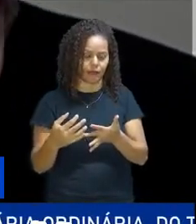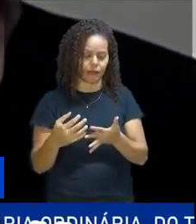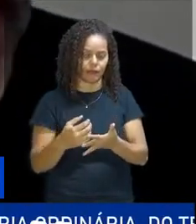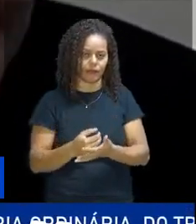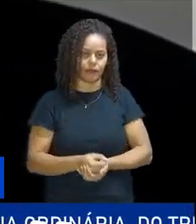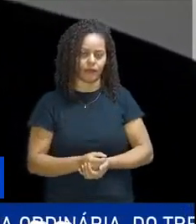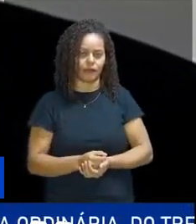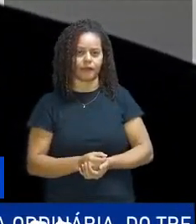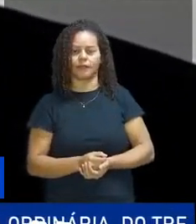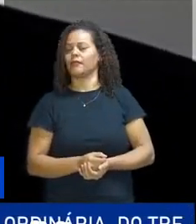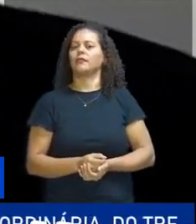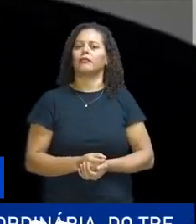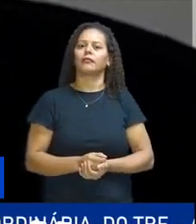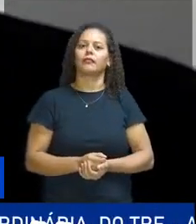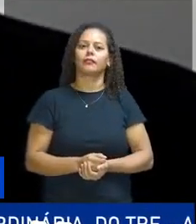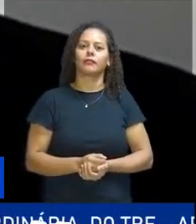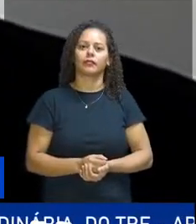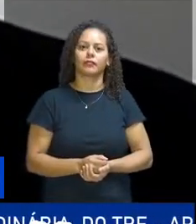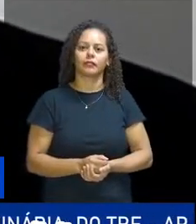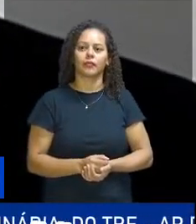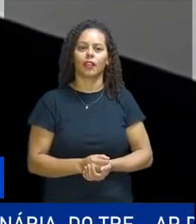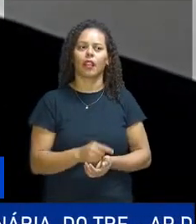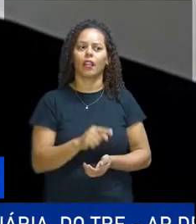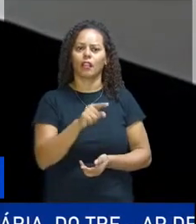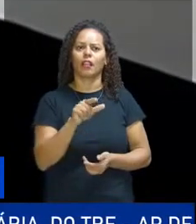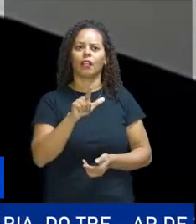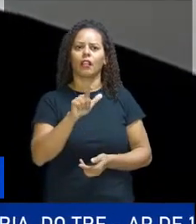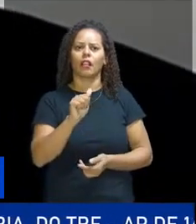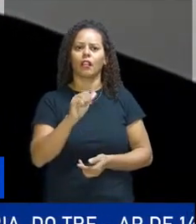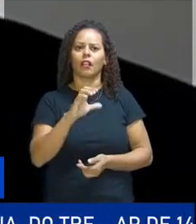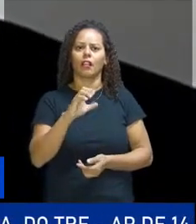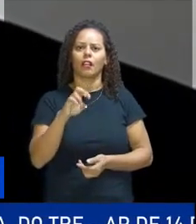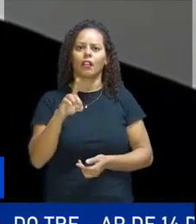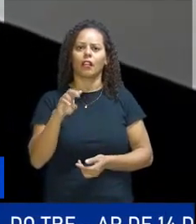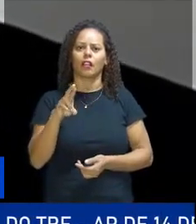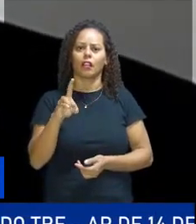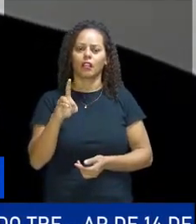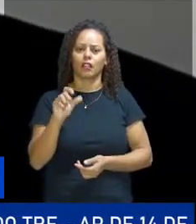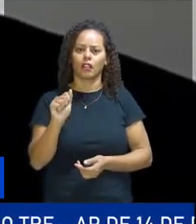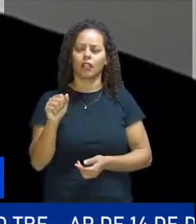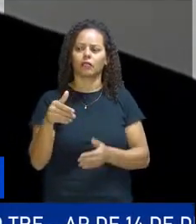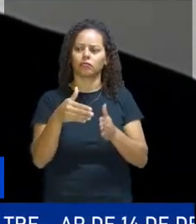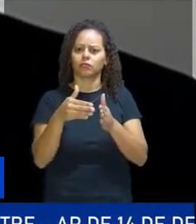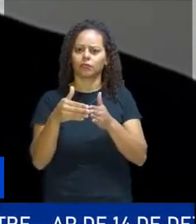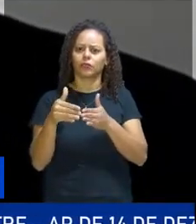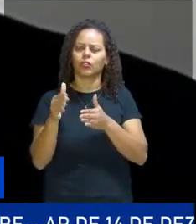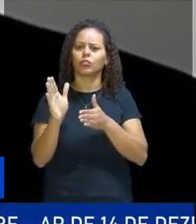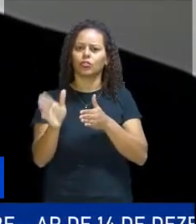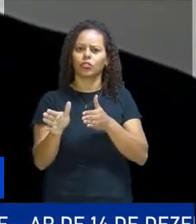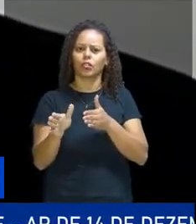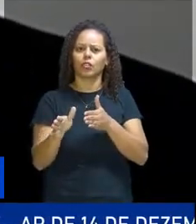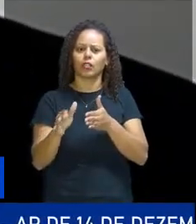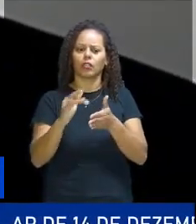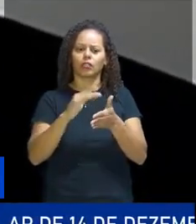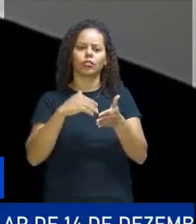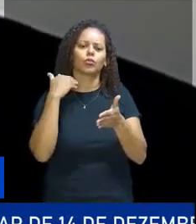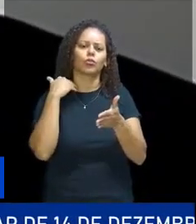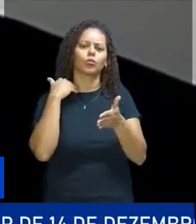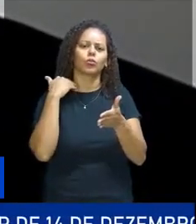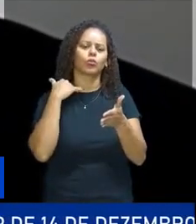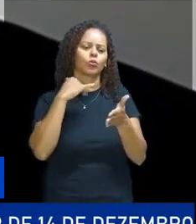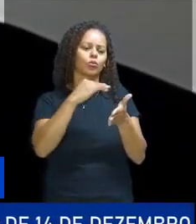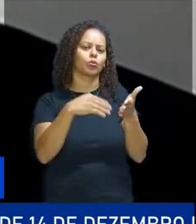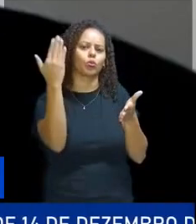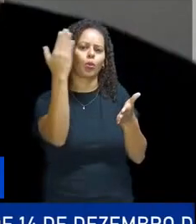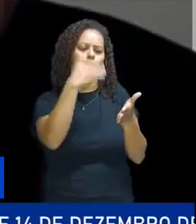Em continuidade, o NACEP também solicitou, né, a comprovação desses extratos bancários e, tempestivamente, o